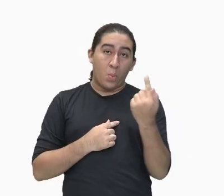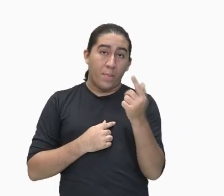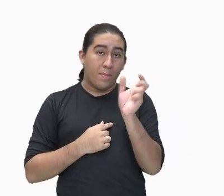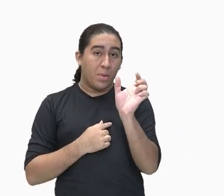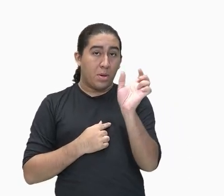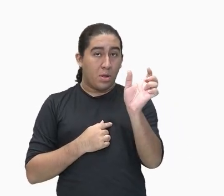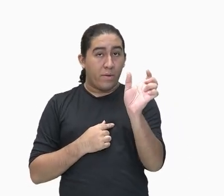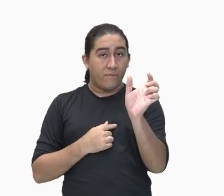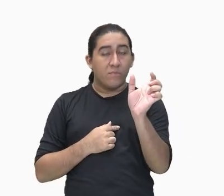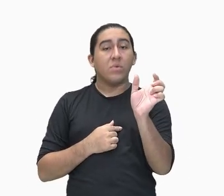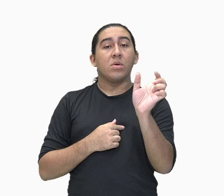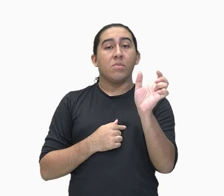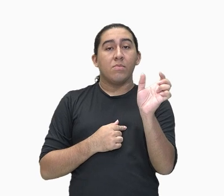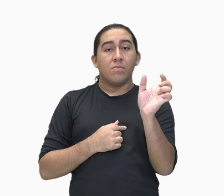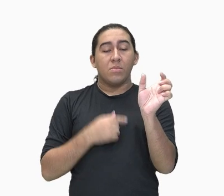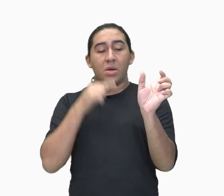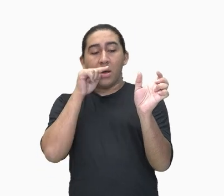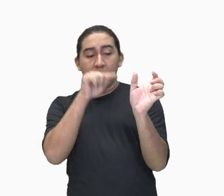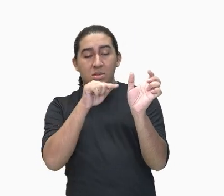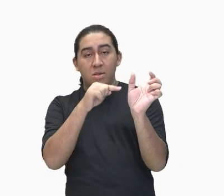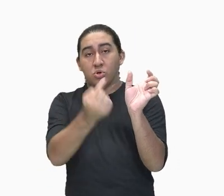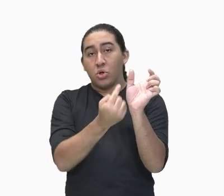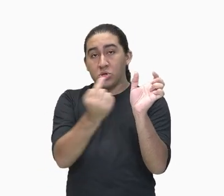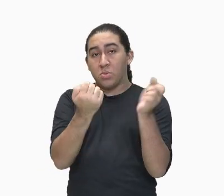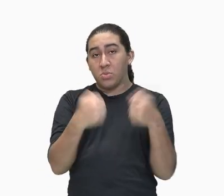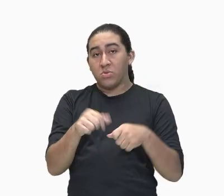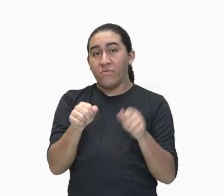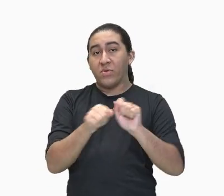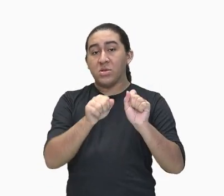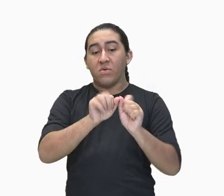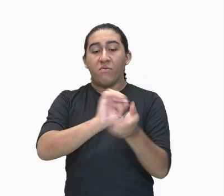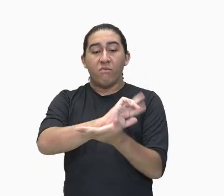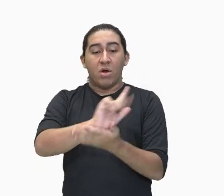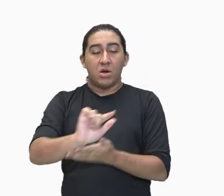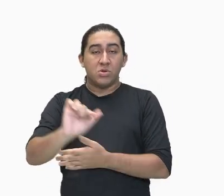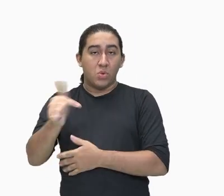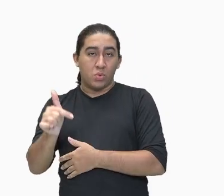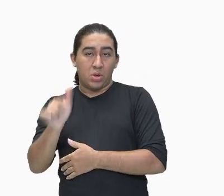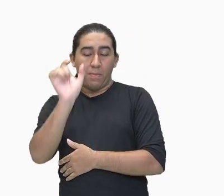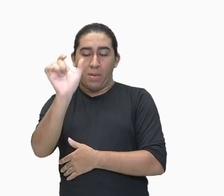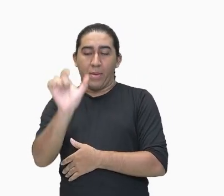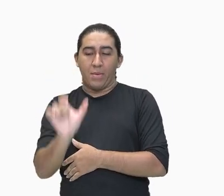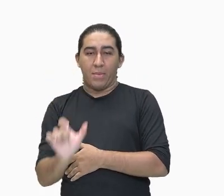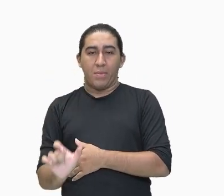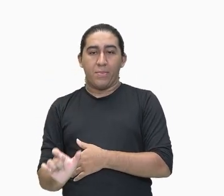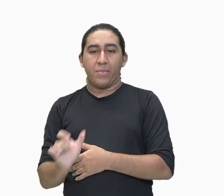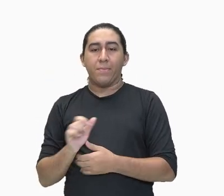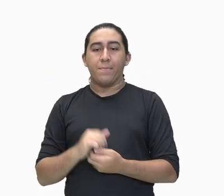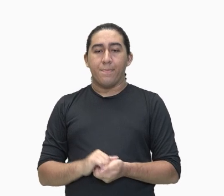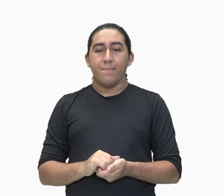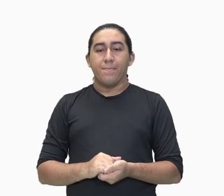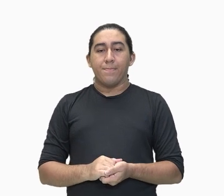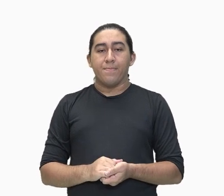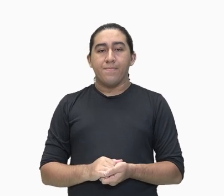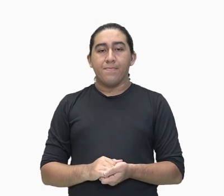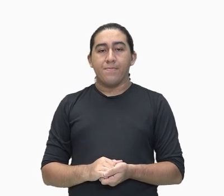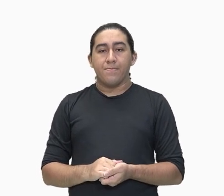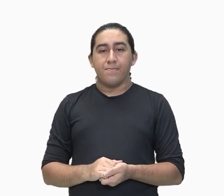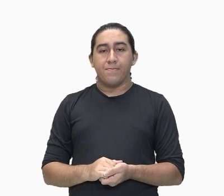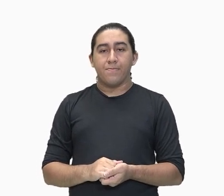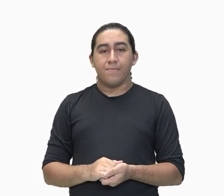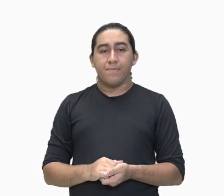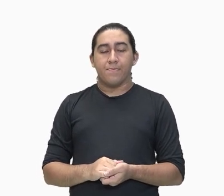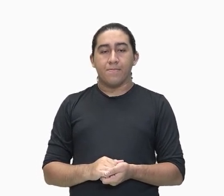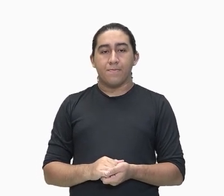derivar uma palavra através de outra, que é a primitiva. Vou tirar a raiz,